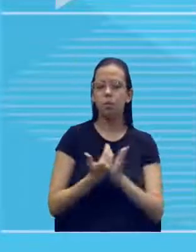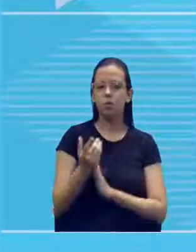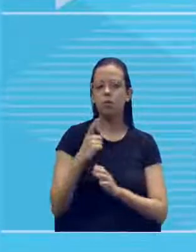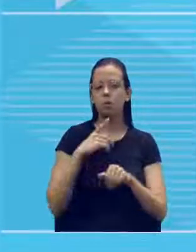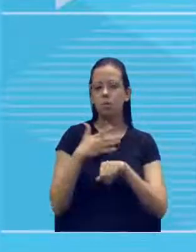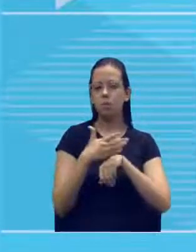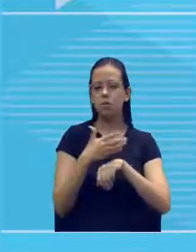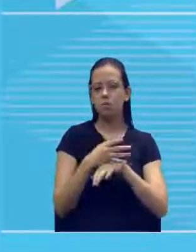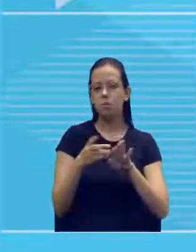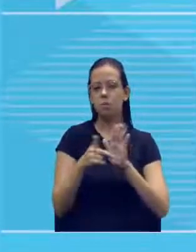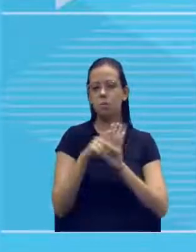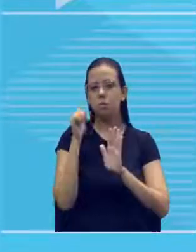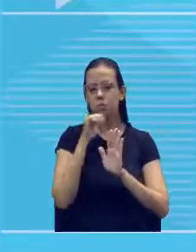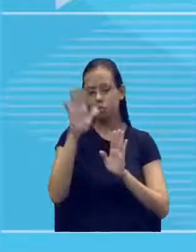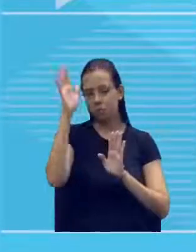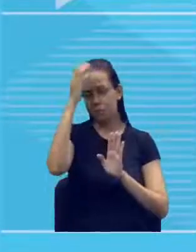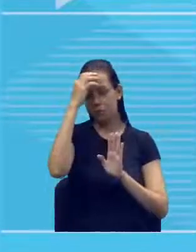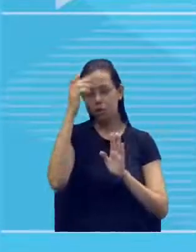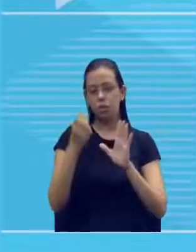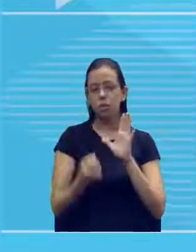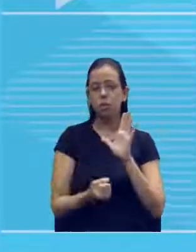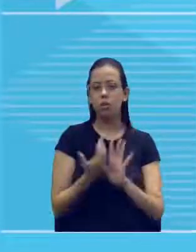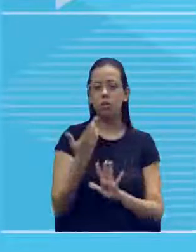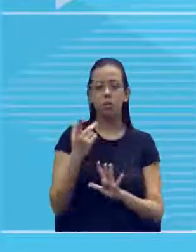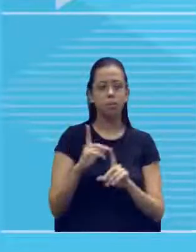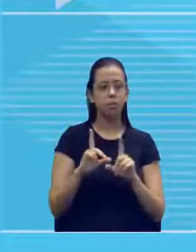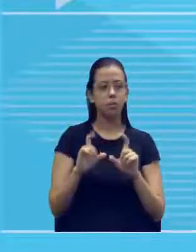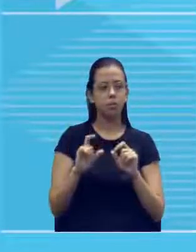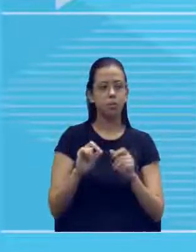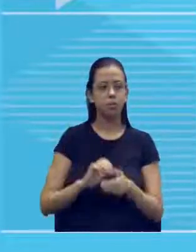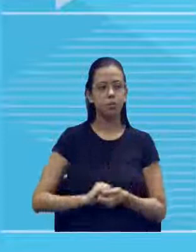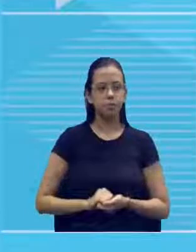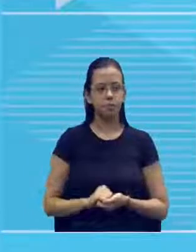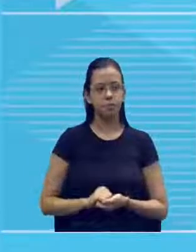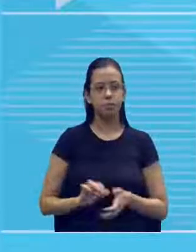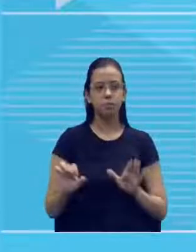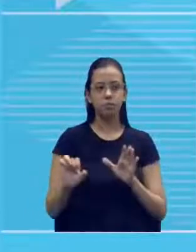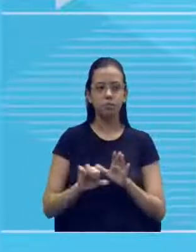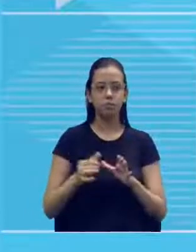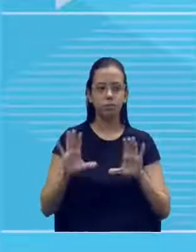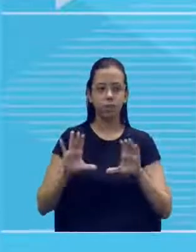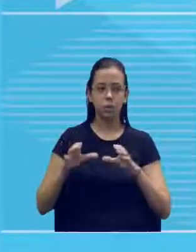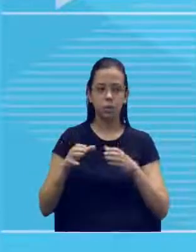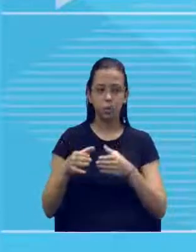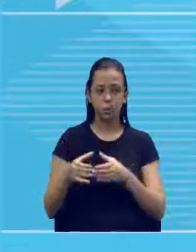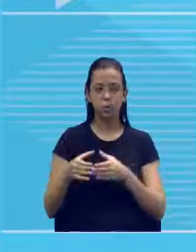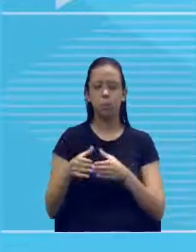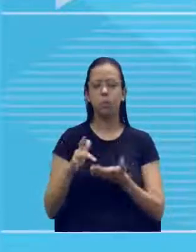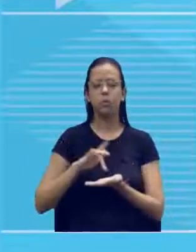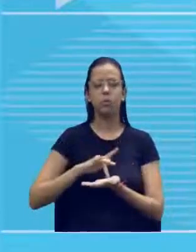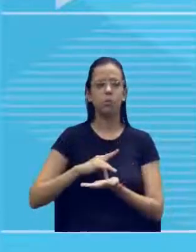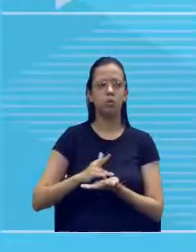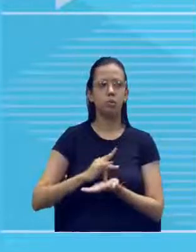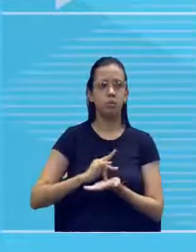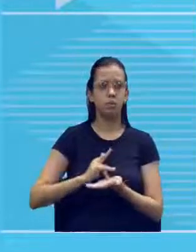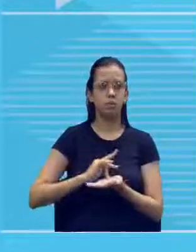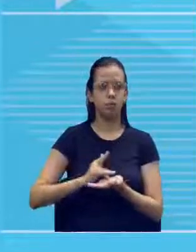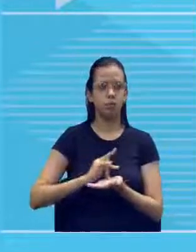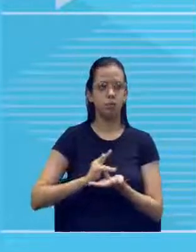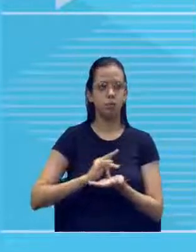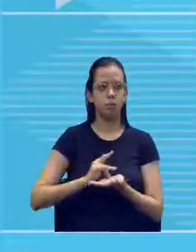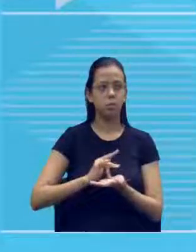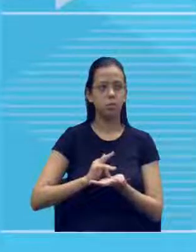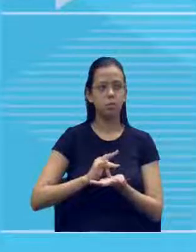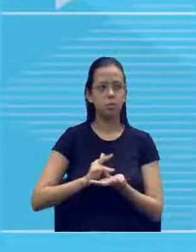corte, formando o que se pode chamar de primeiro corpo de balé, né? Que até hoje nós